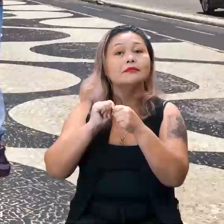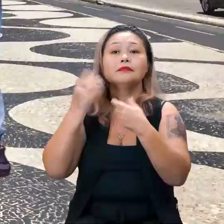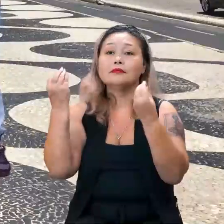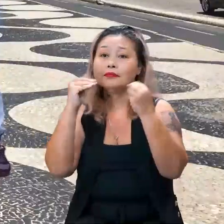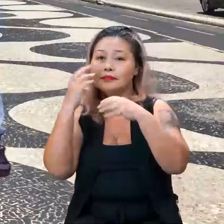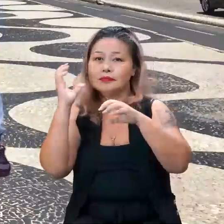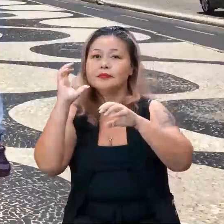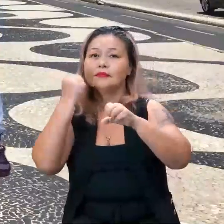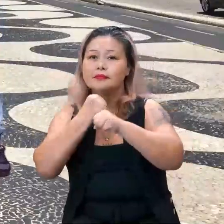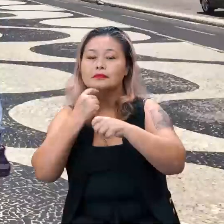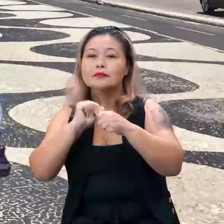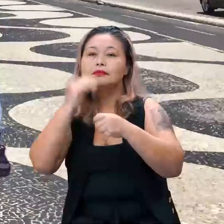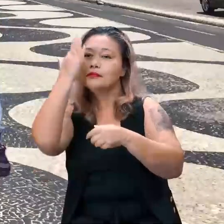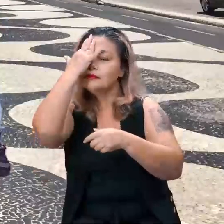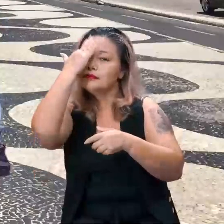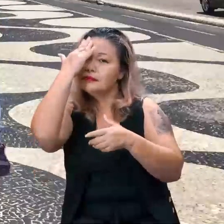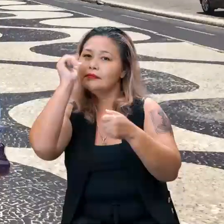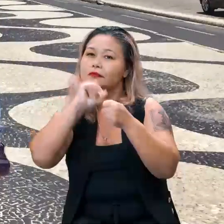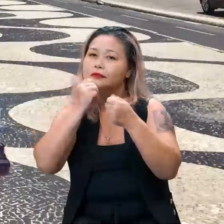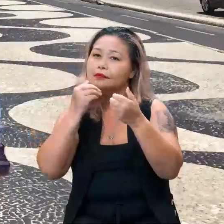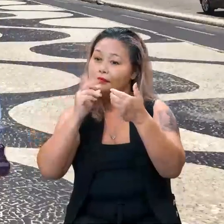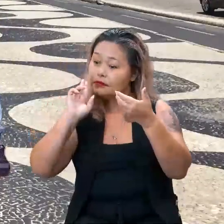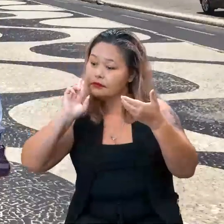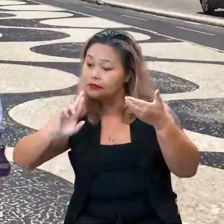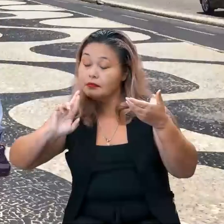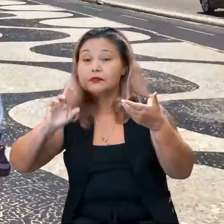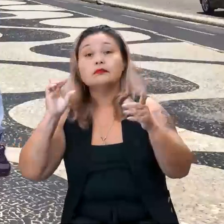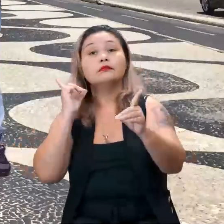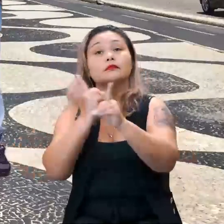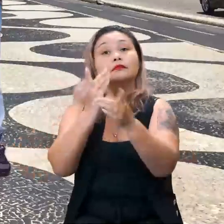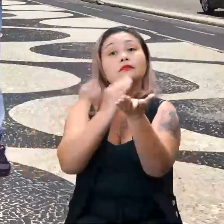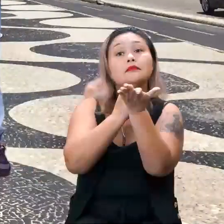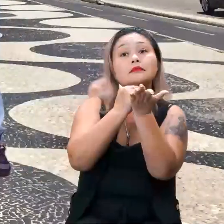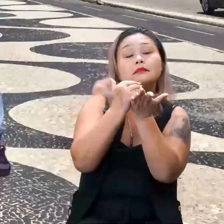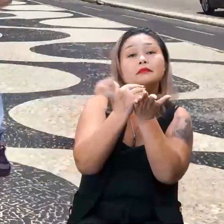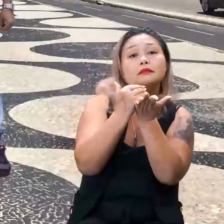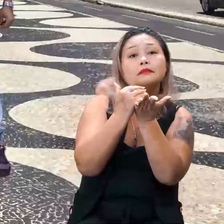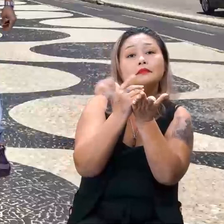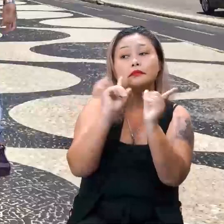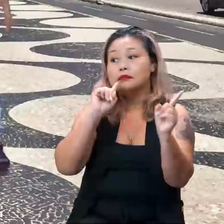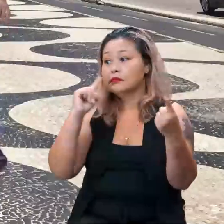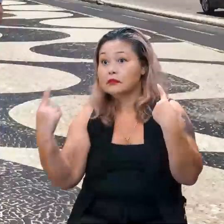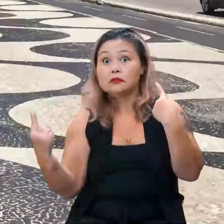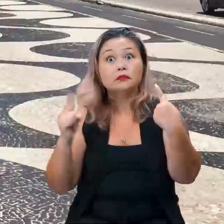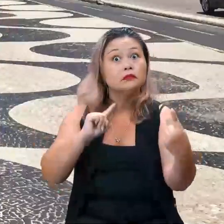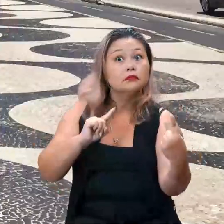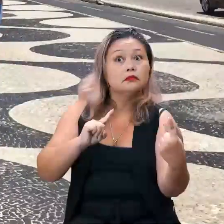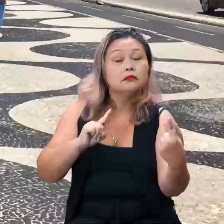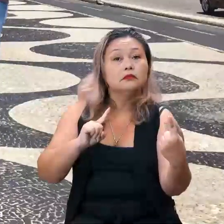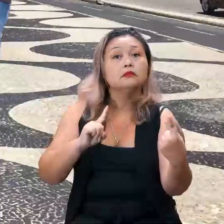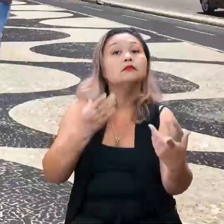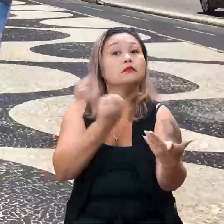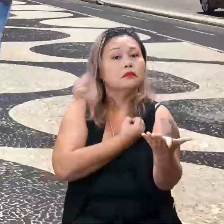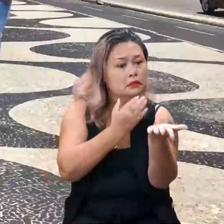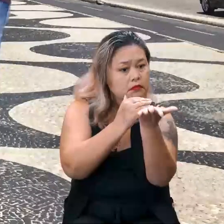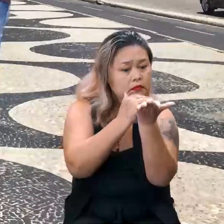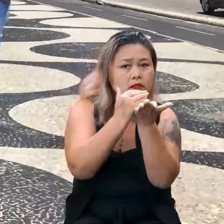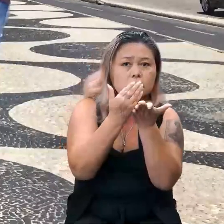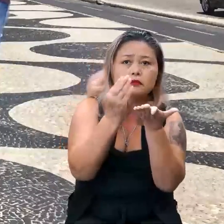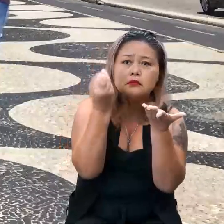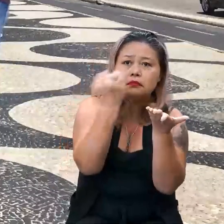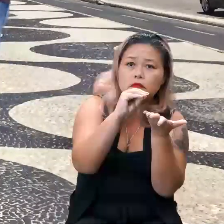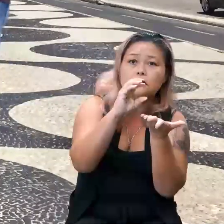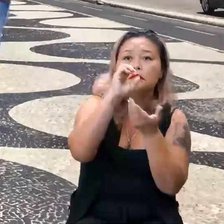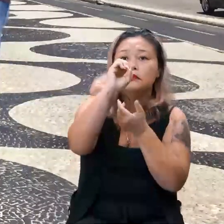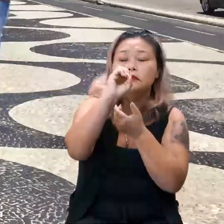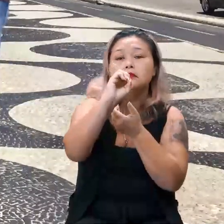gente já sabe o valor que saiu, mas a gente precisa encontrar o valor que entrou. Isso, só troca. Tá. Isso, porque esse valor que entrou é chamado de zero